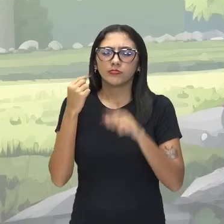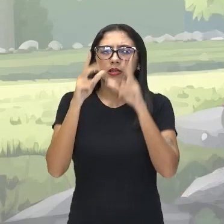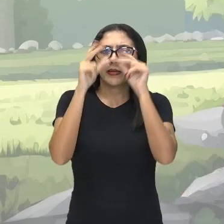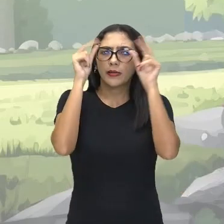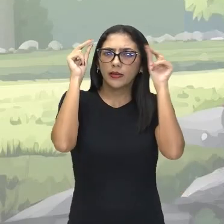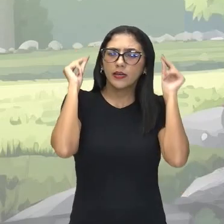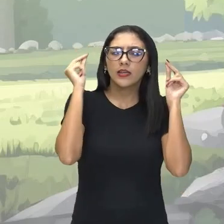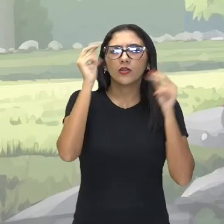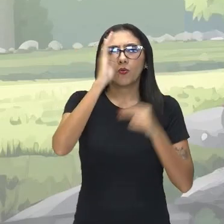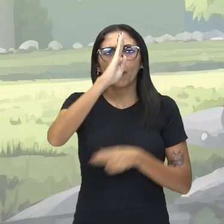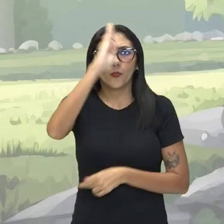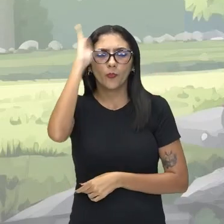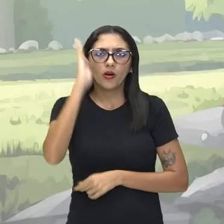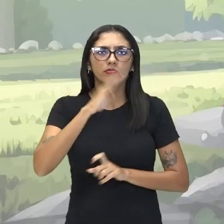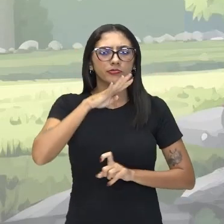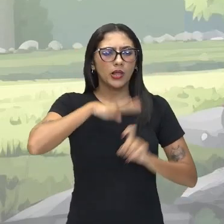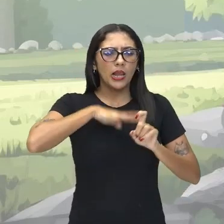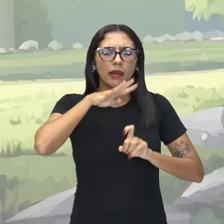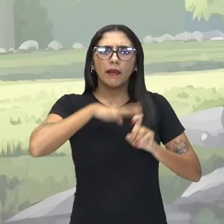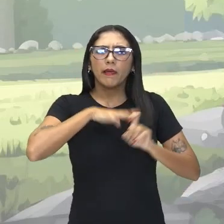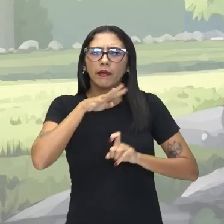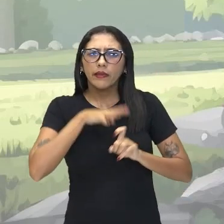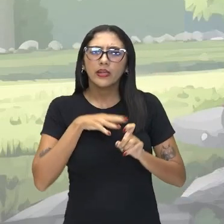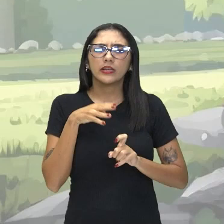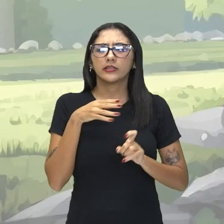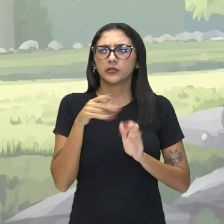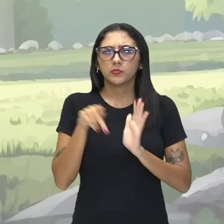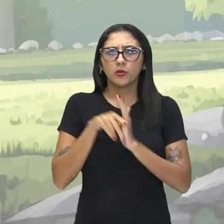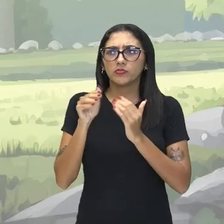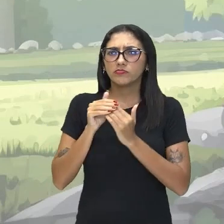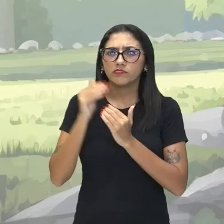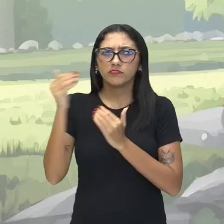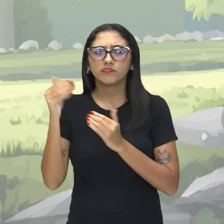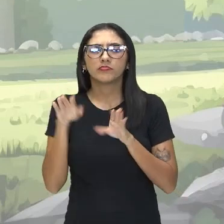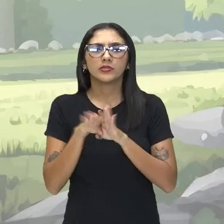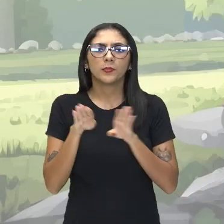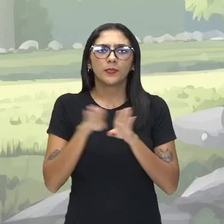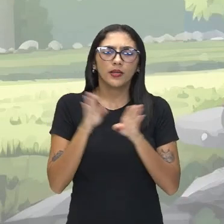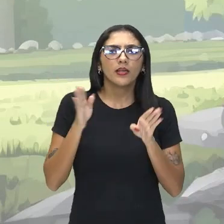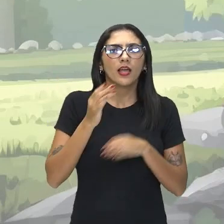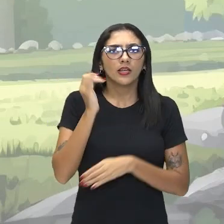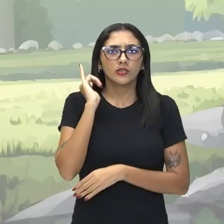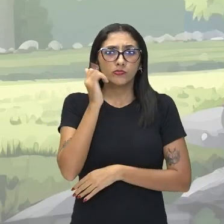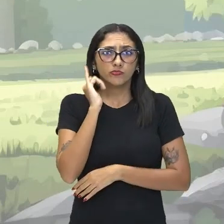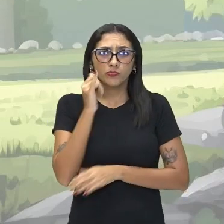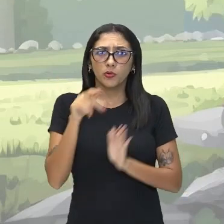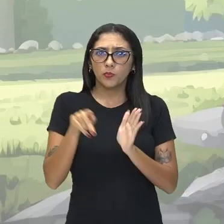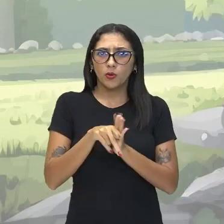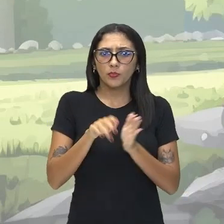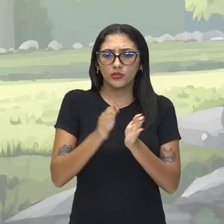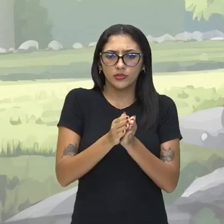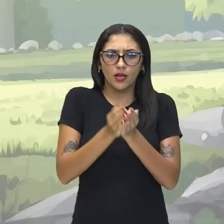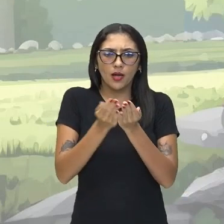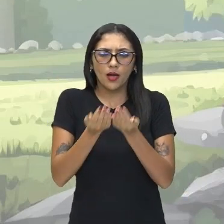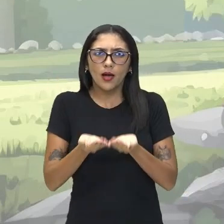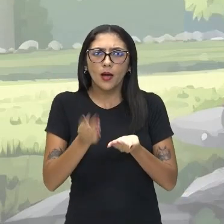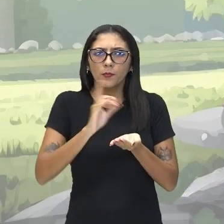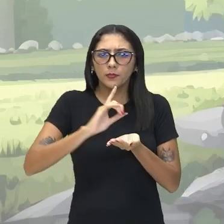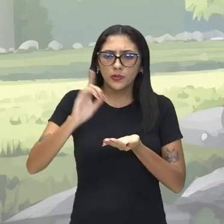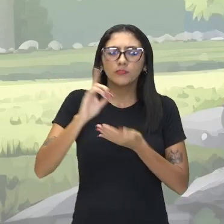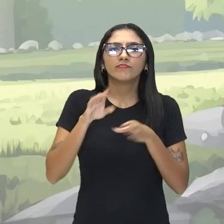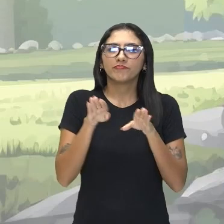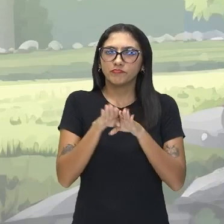romanos, pelas lendas orientais, parábolas bíblicas, olha só, né? Desde ali das parábolas bíblicas a gente já tinha aí os